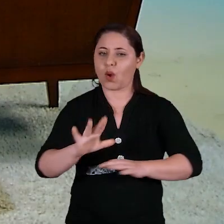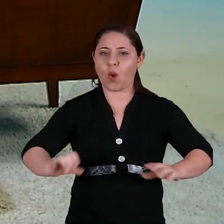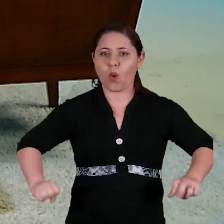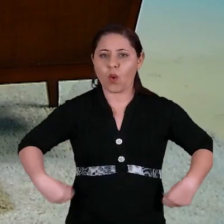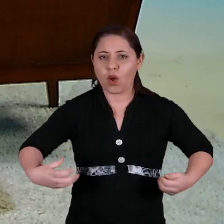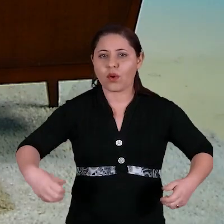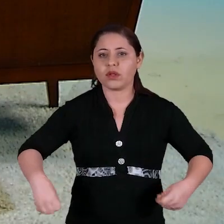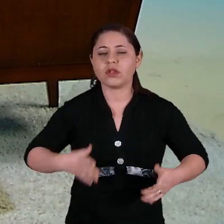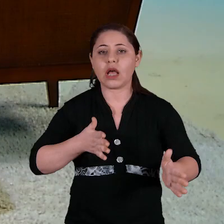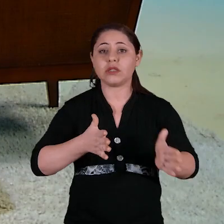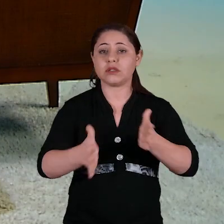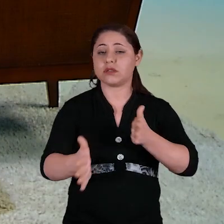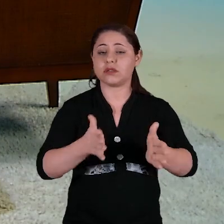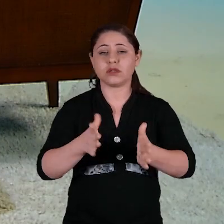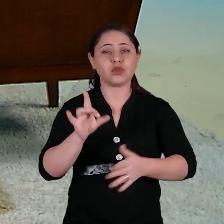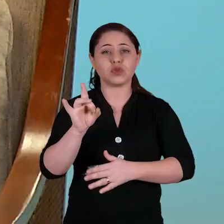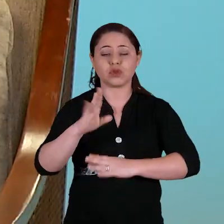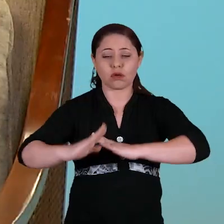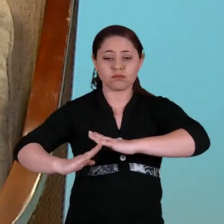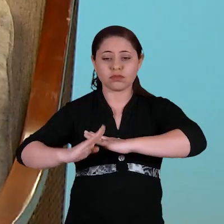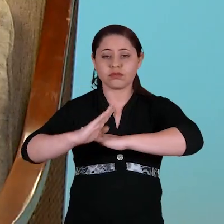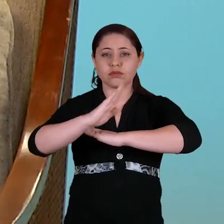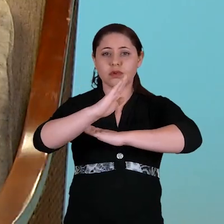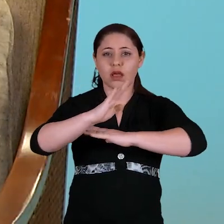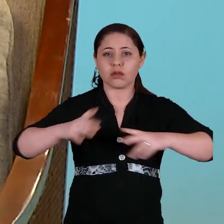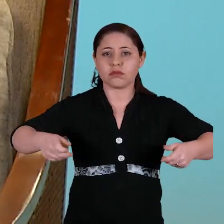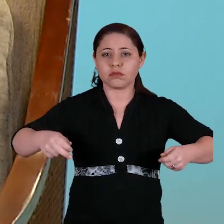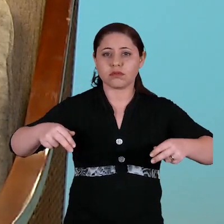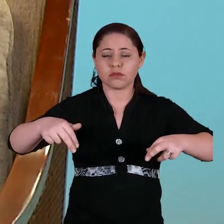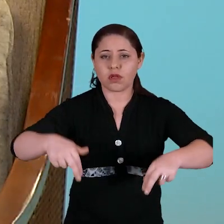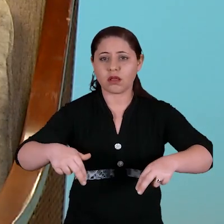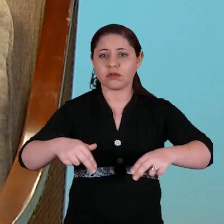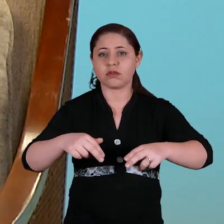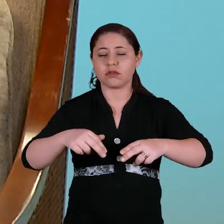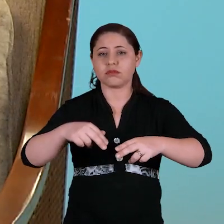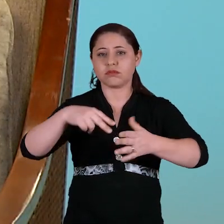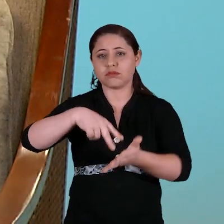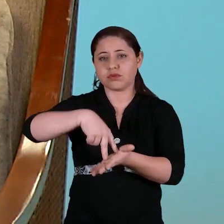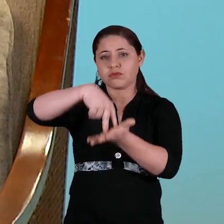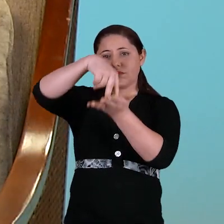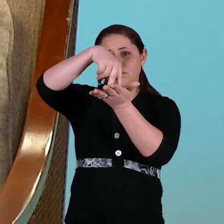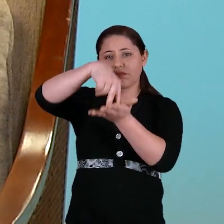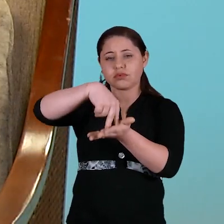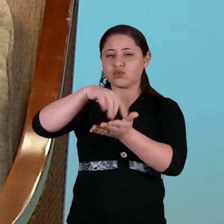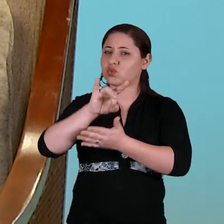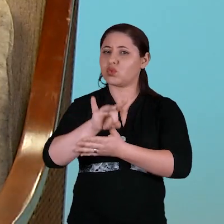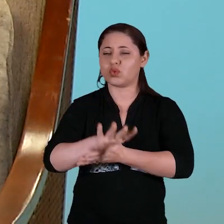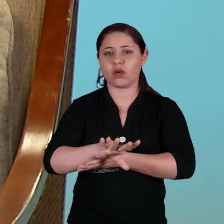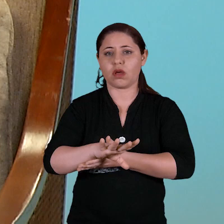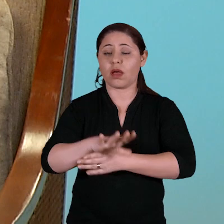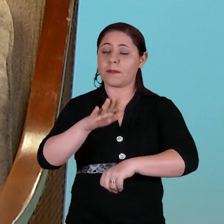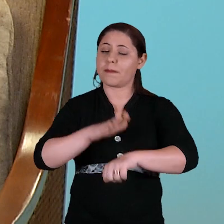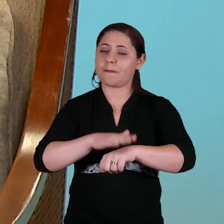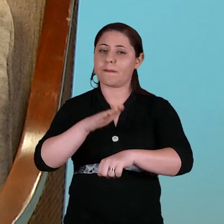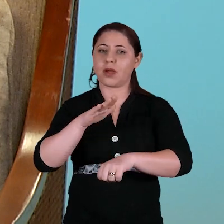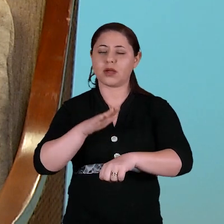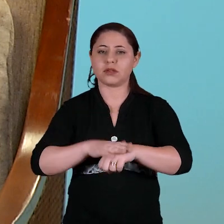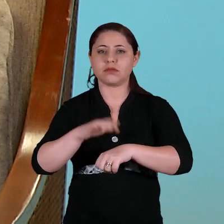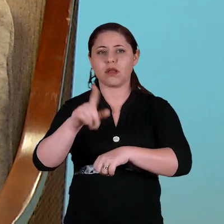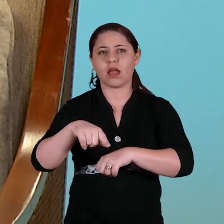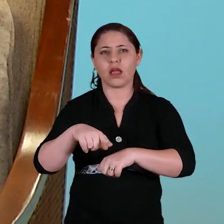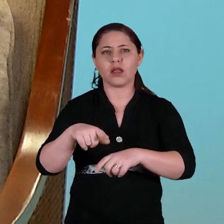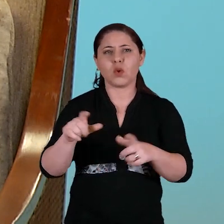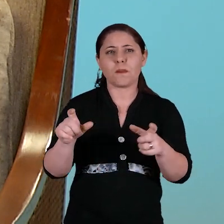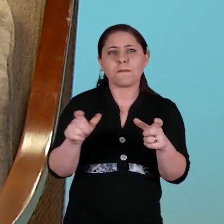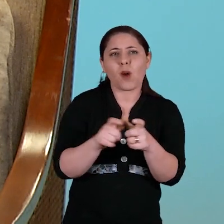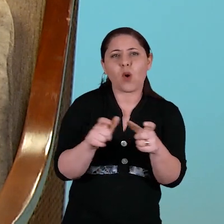rodas, que acessibilidade é só rampa e corrimão e elevador, mas não, vai muito além disso, sabe? São